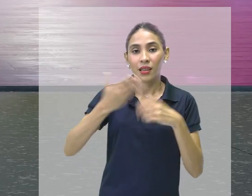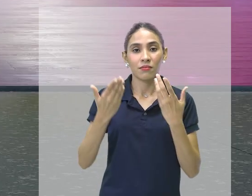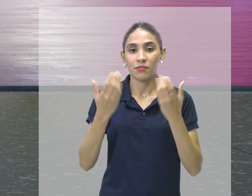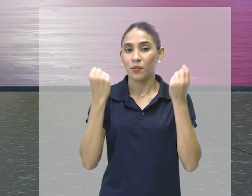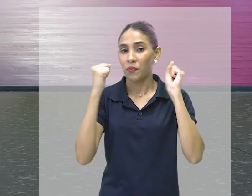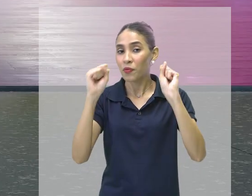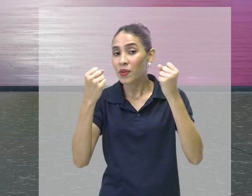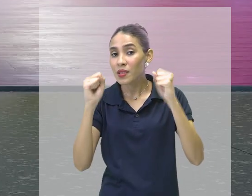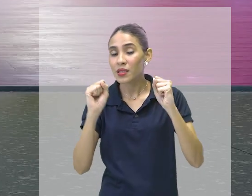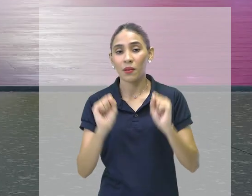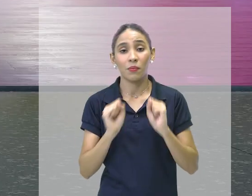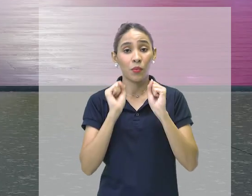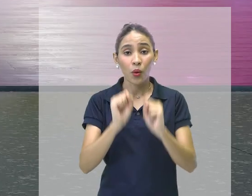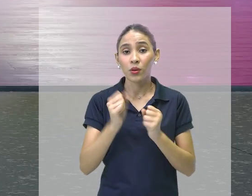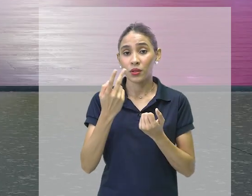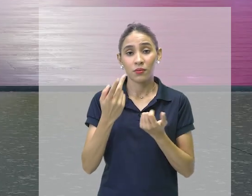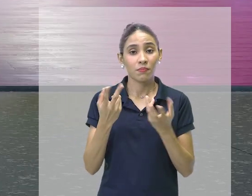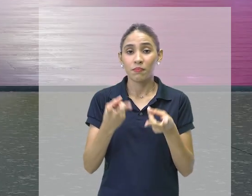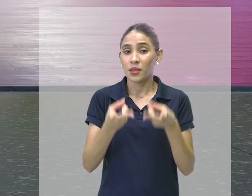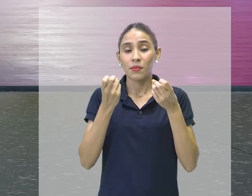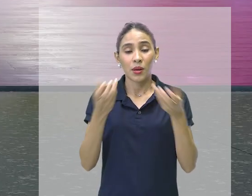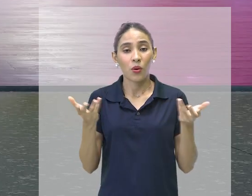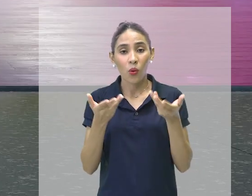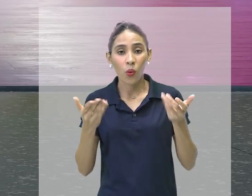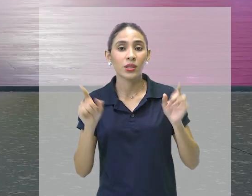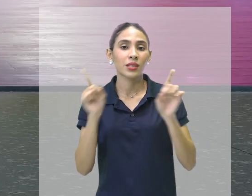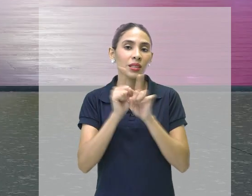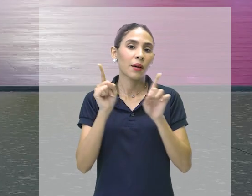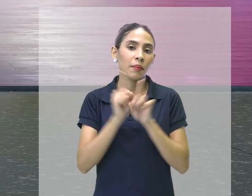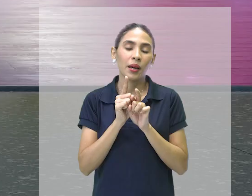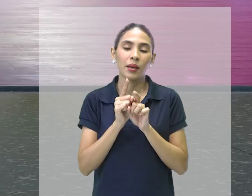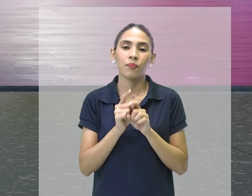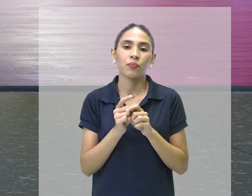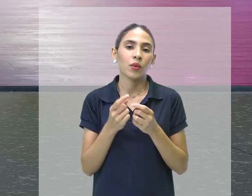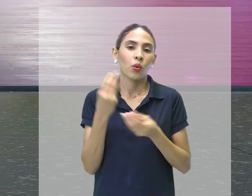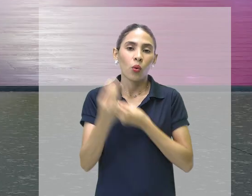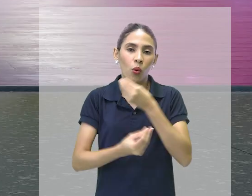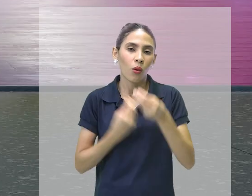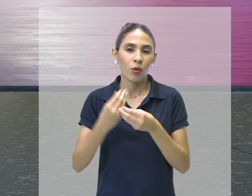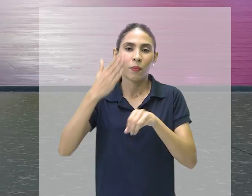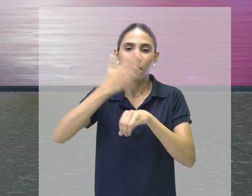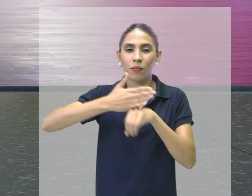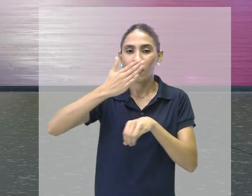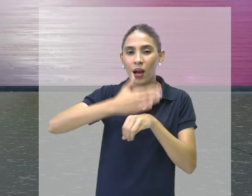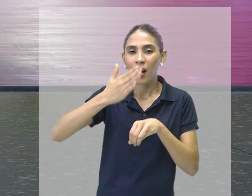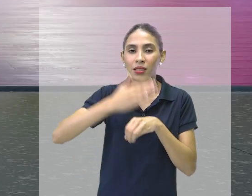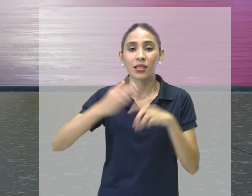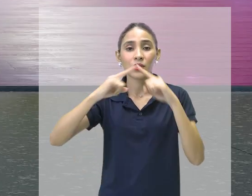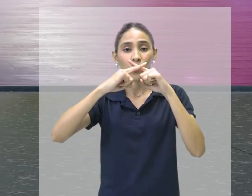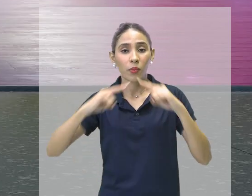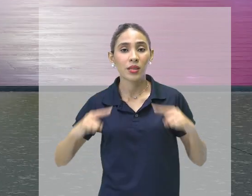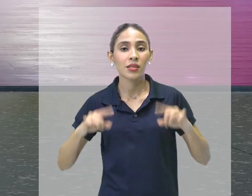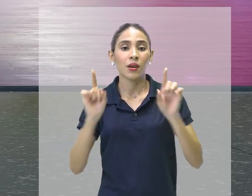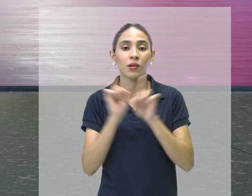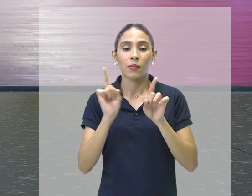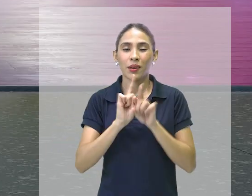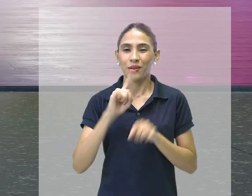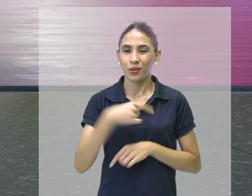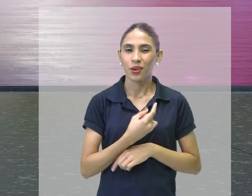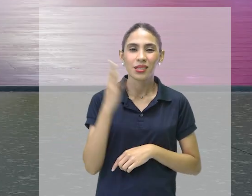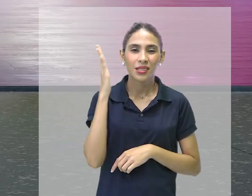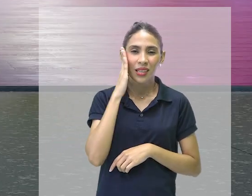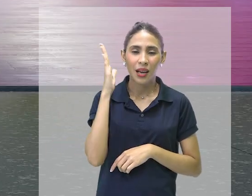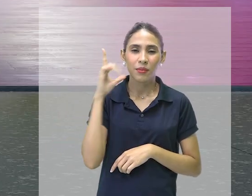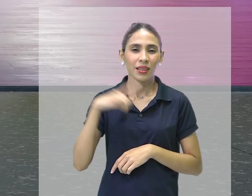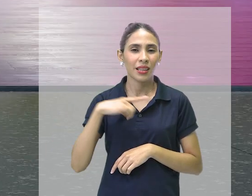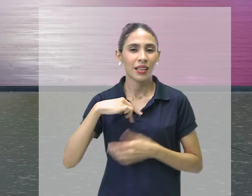prática ali de atividade física, a gente pode ver nos dias de hoje. Também pode ver nos dias de hoje como prática de competição. A